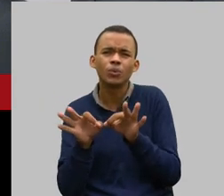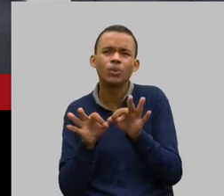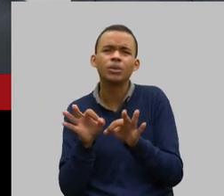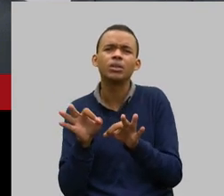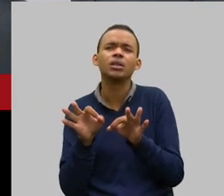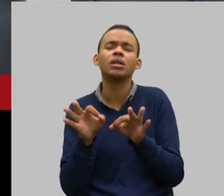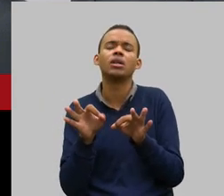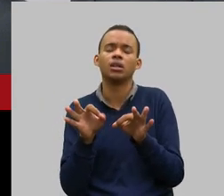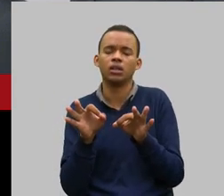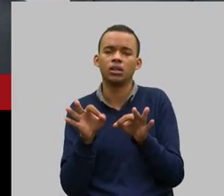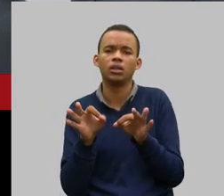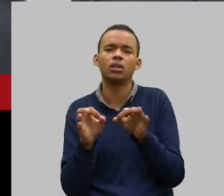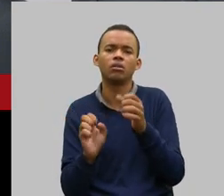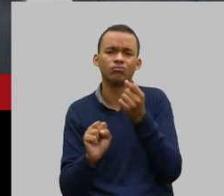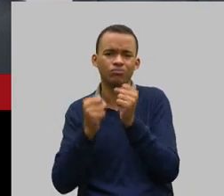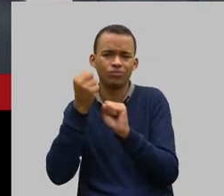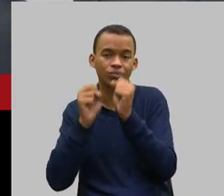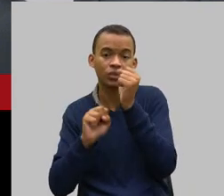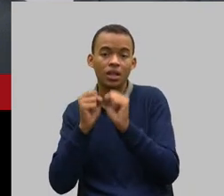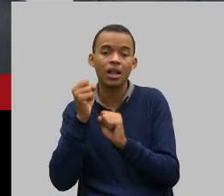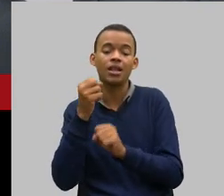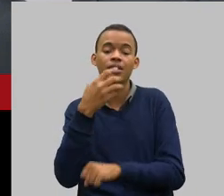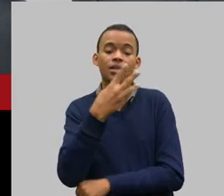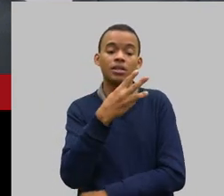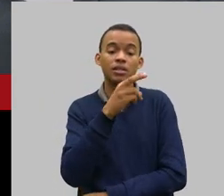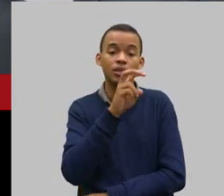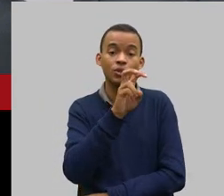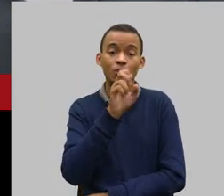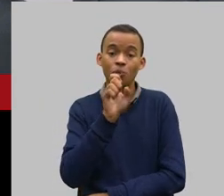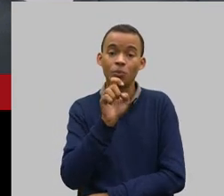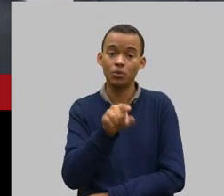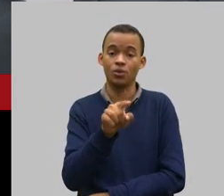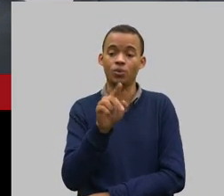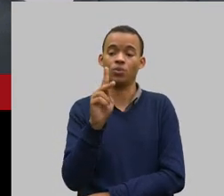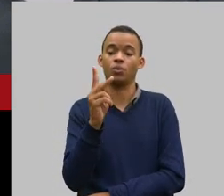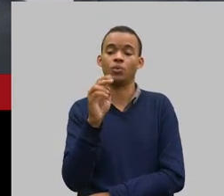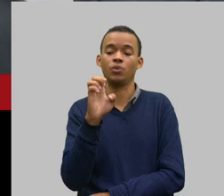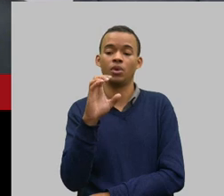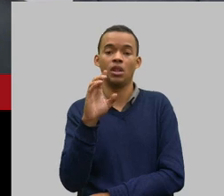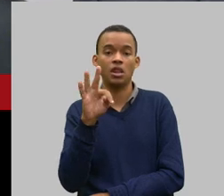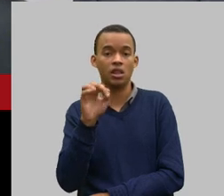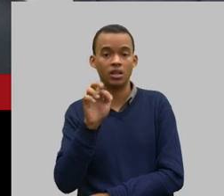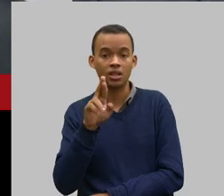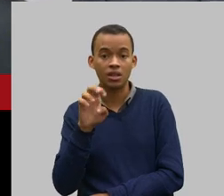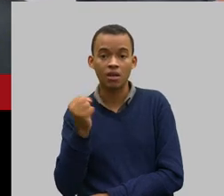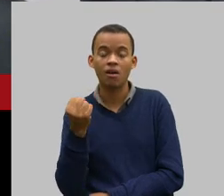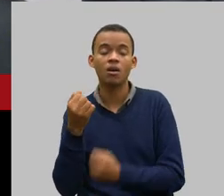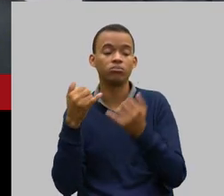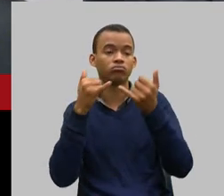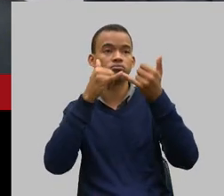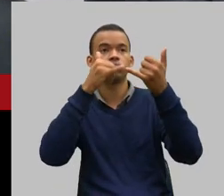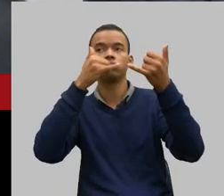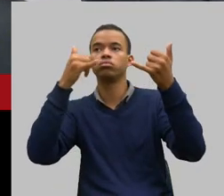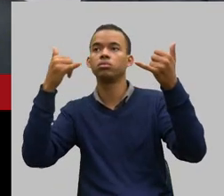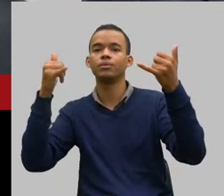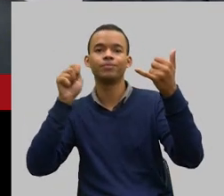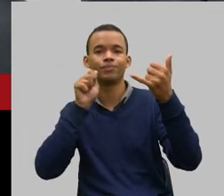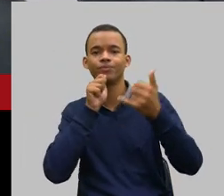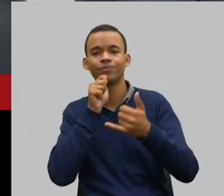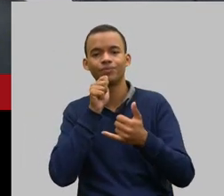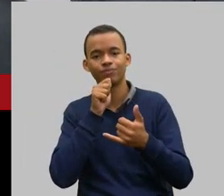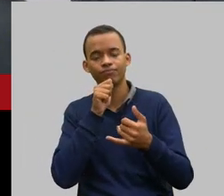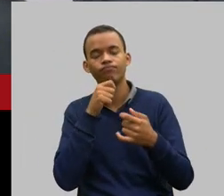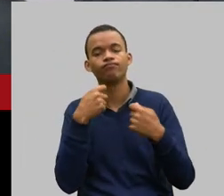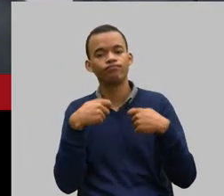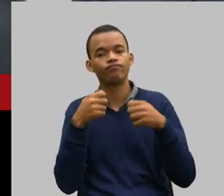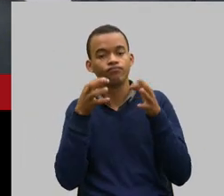ha hoje nós temos 35.000 ha que falta energia então realmente e é uma